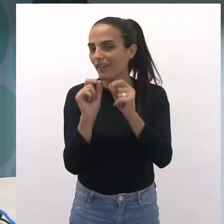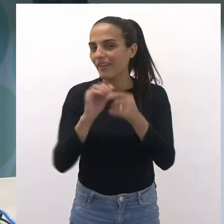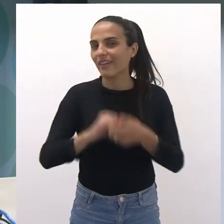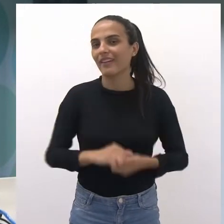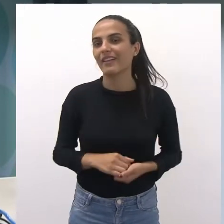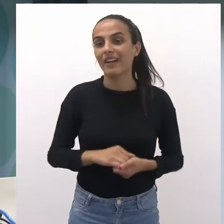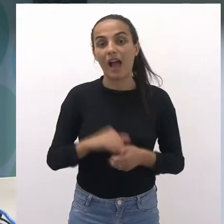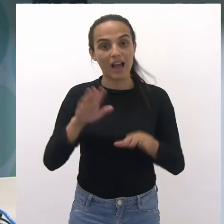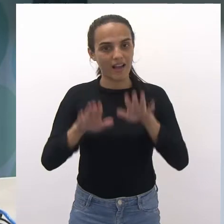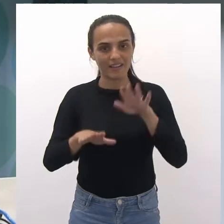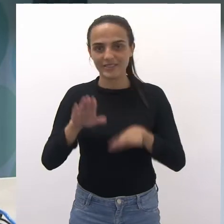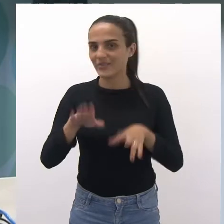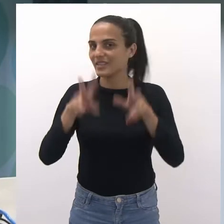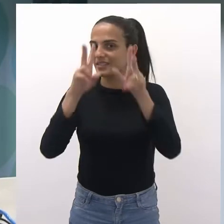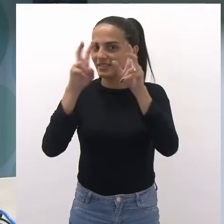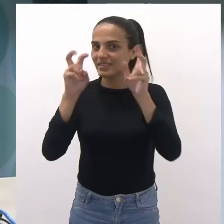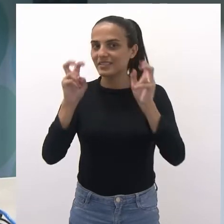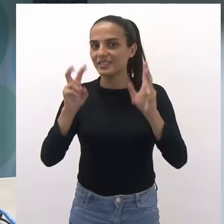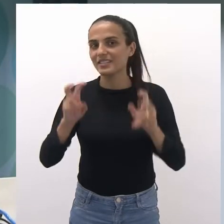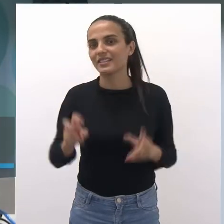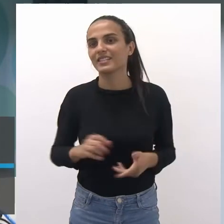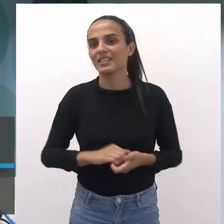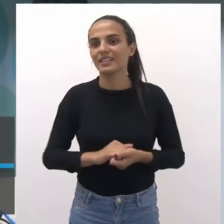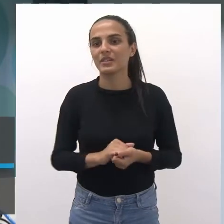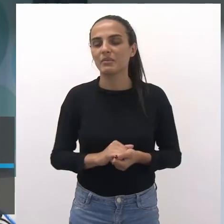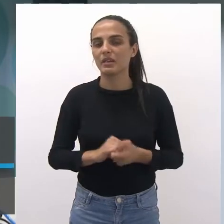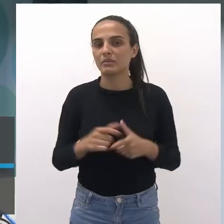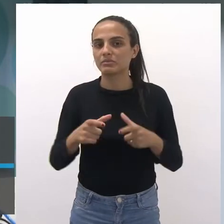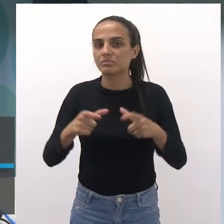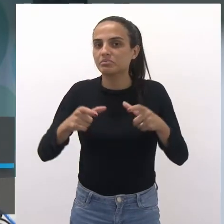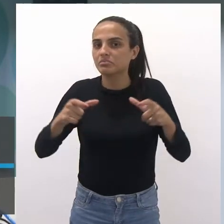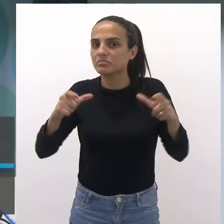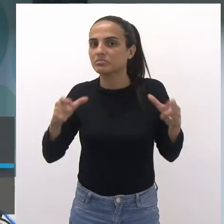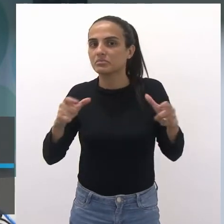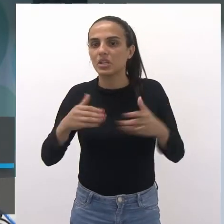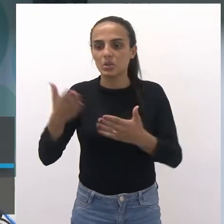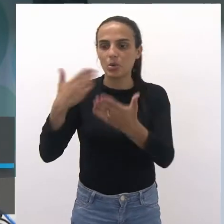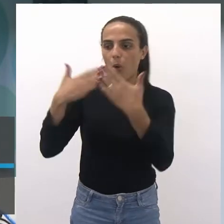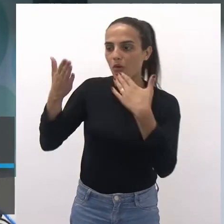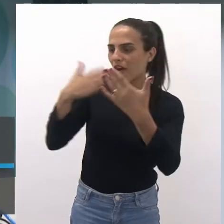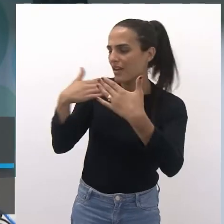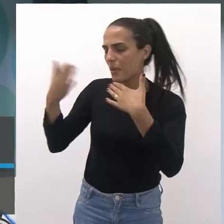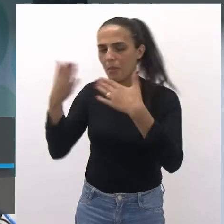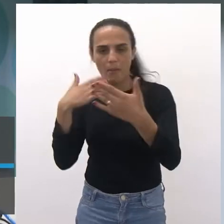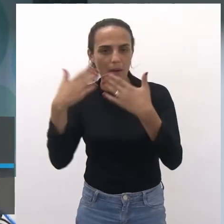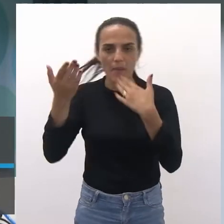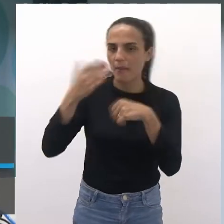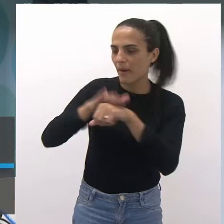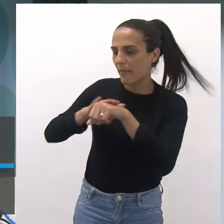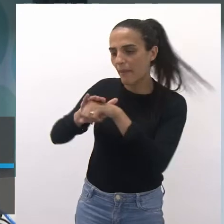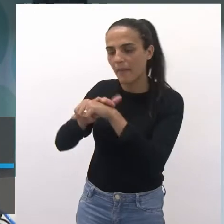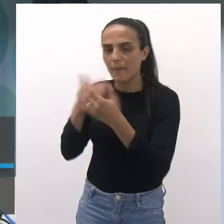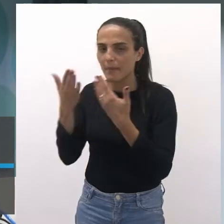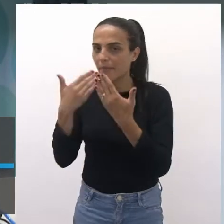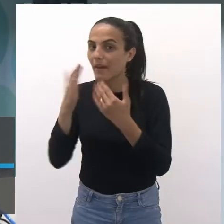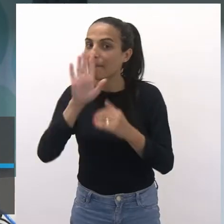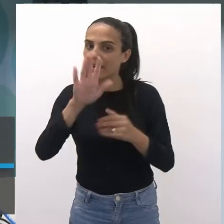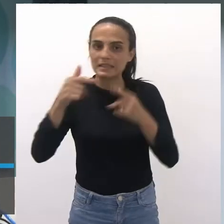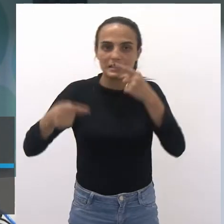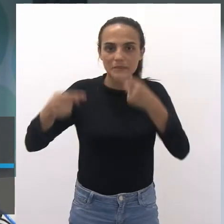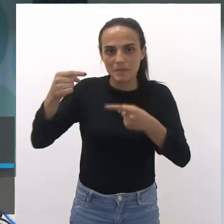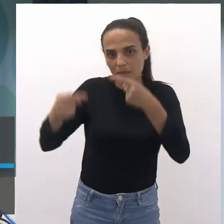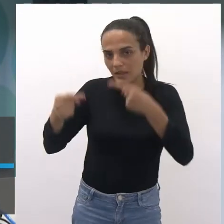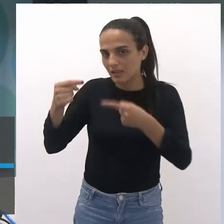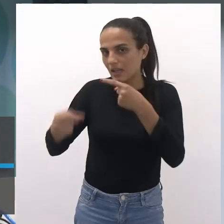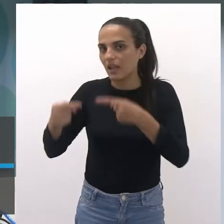dependendo do tema, gera aí um volume grande, né, de conversa, mas veja, se o debate é uma metodologia de